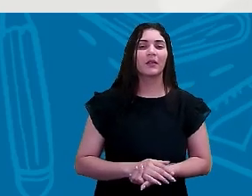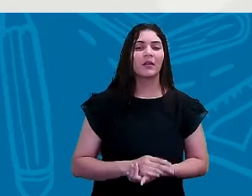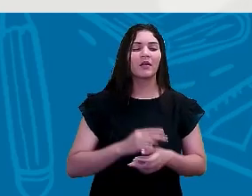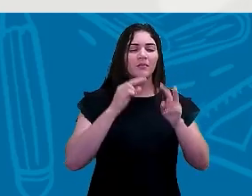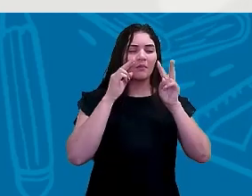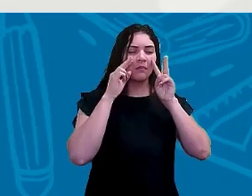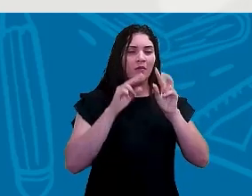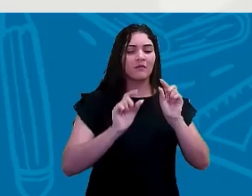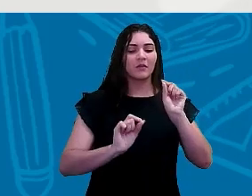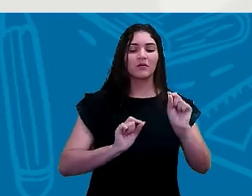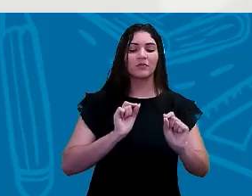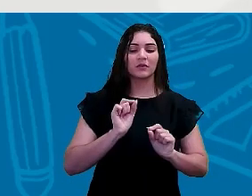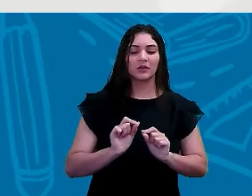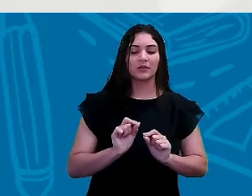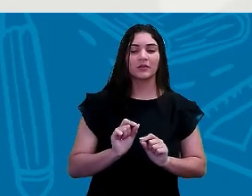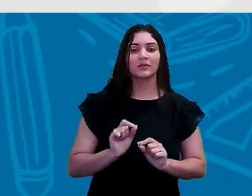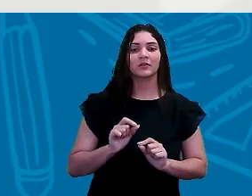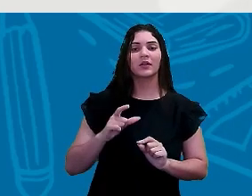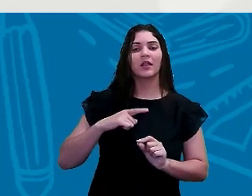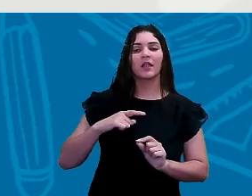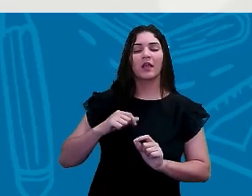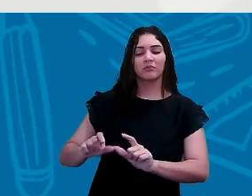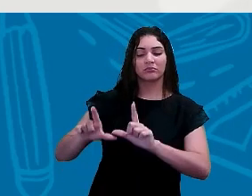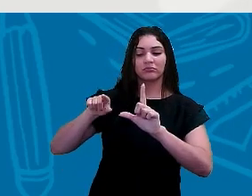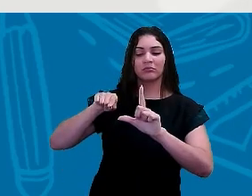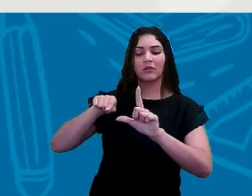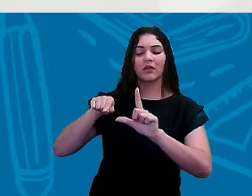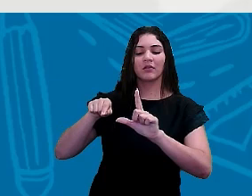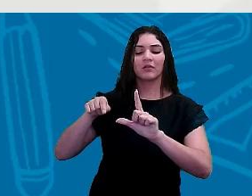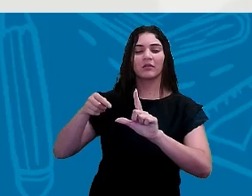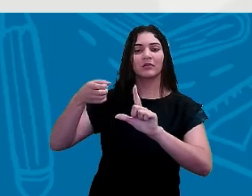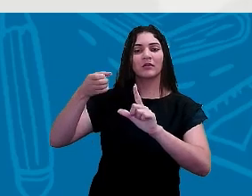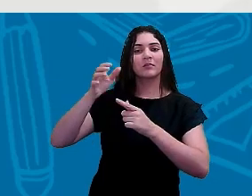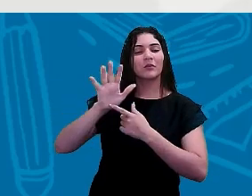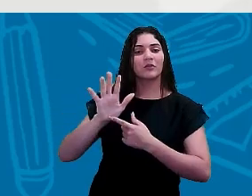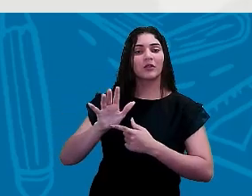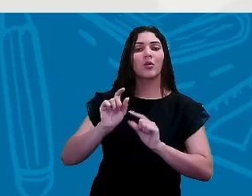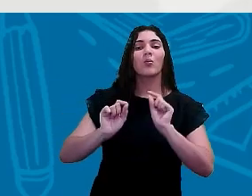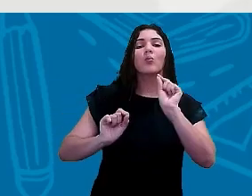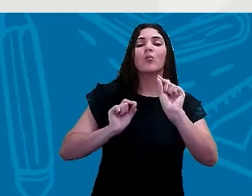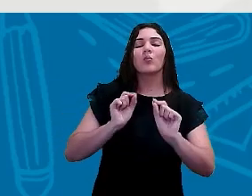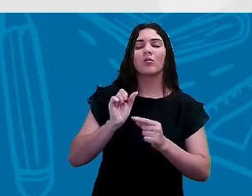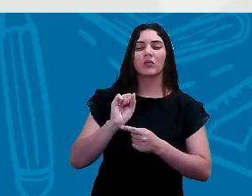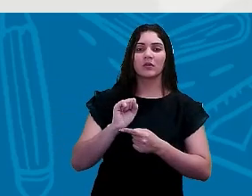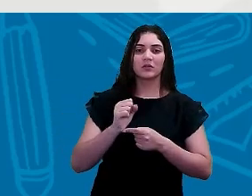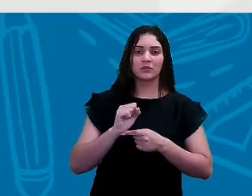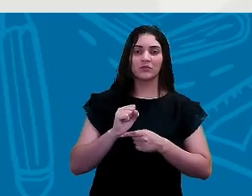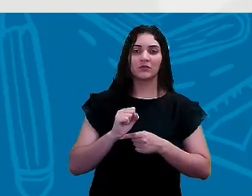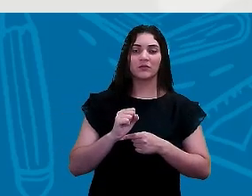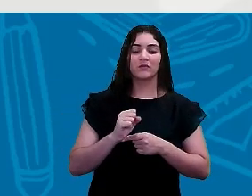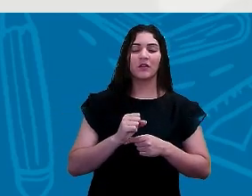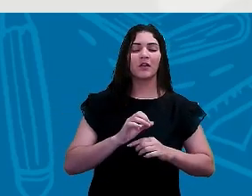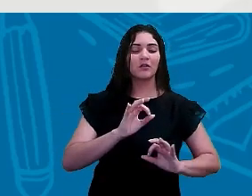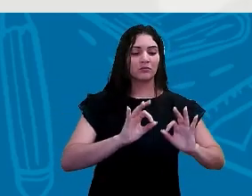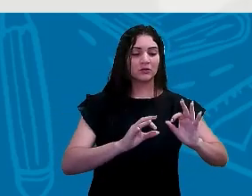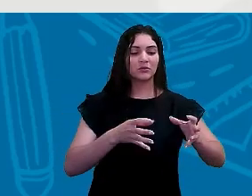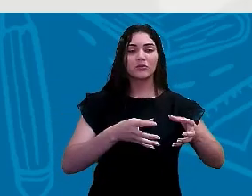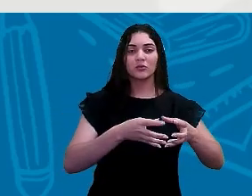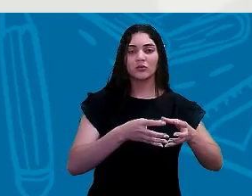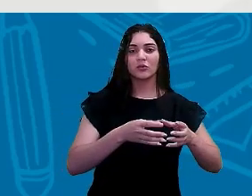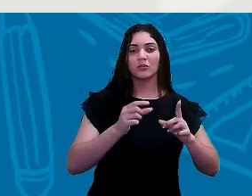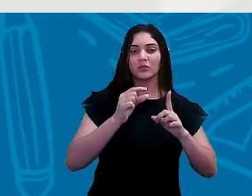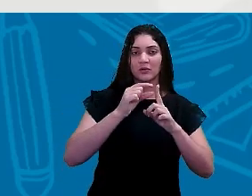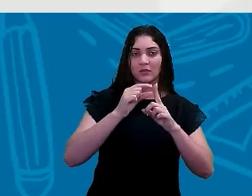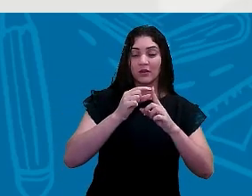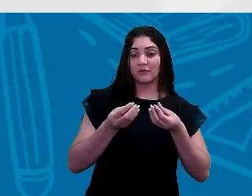ver aqui, ó, aqui no próximo diz o seguinte: o que são substantivos? É a classe de palavras que